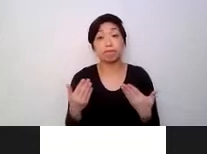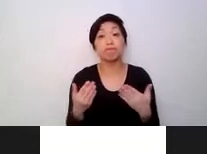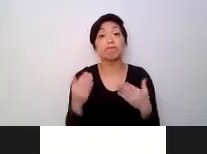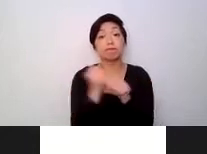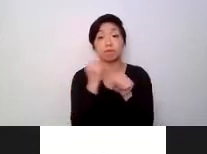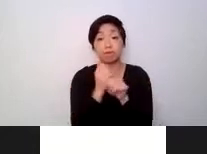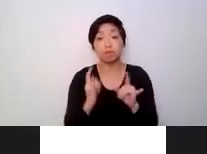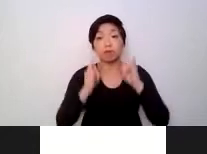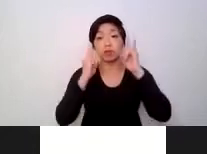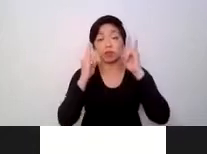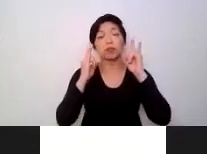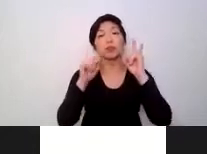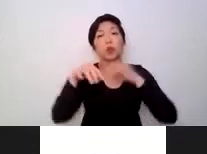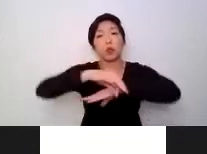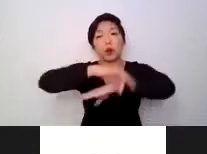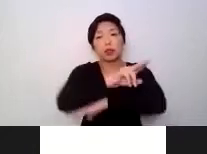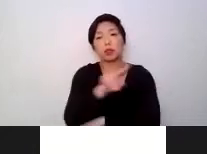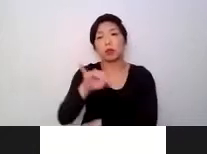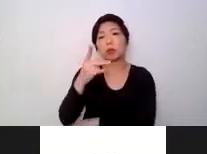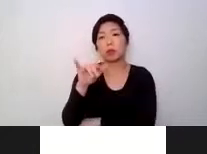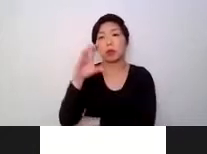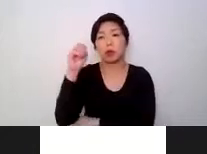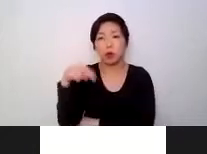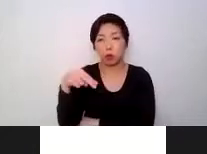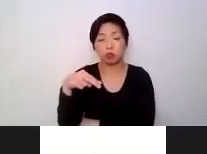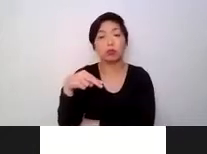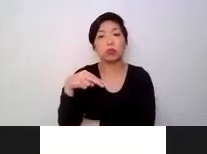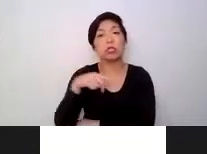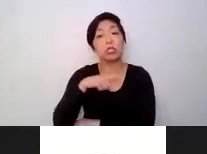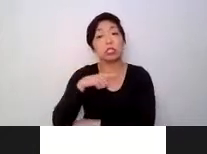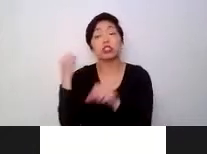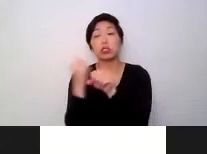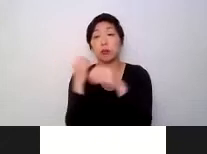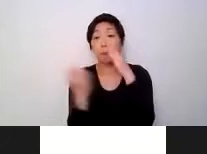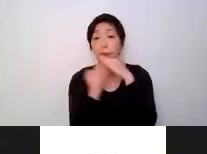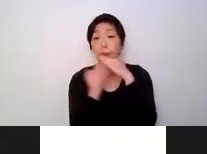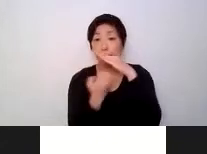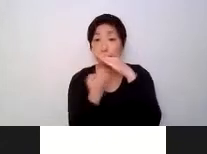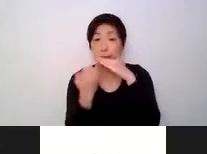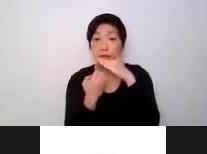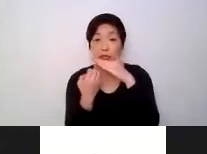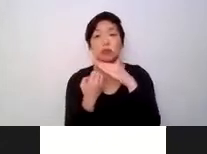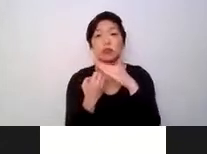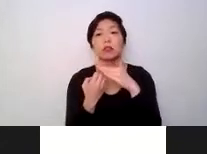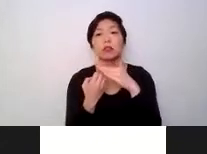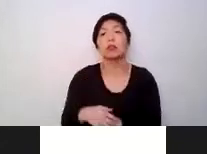anteriormente, pelo Jacques Pilon, né, dentro da sua construtora Pilmate, que ele dividia com o Matarazzo Neto.